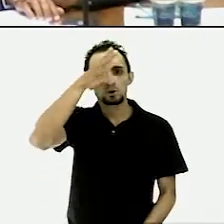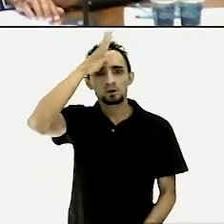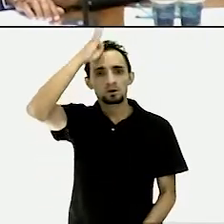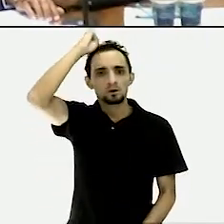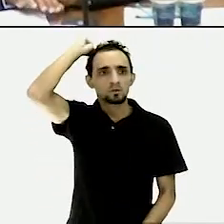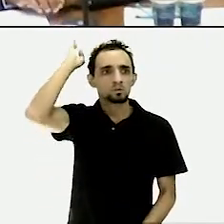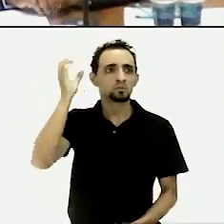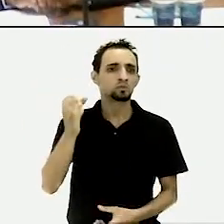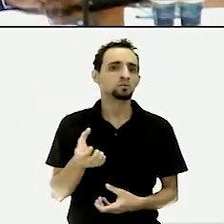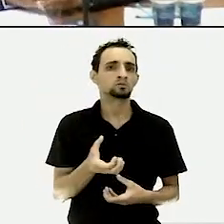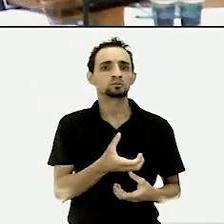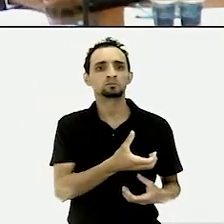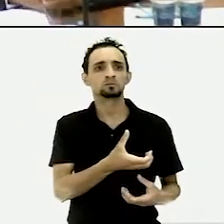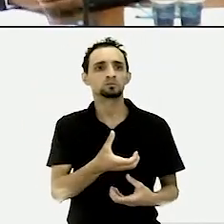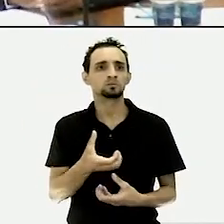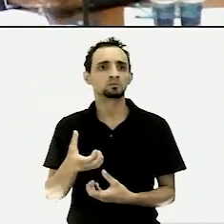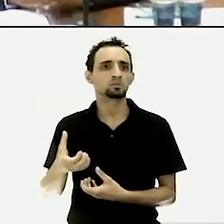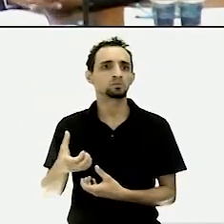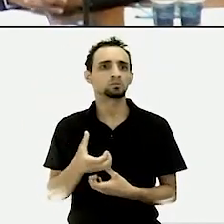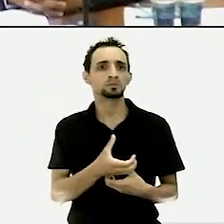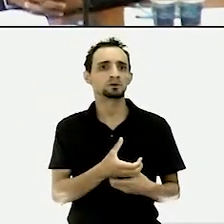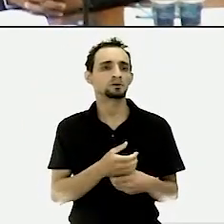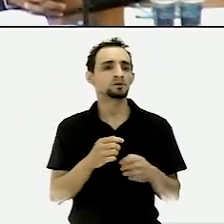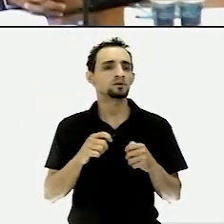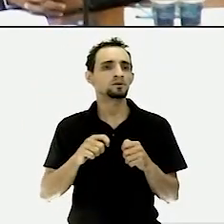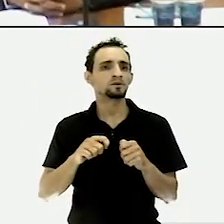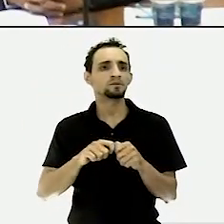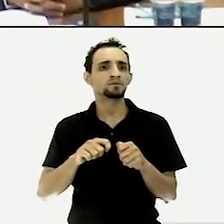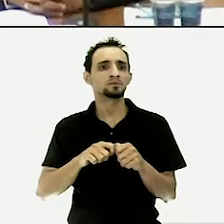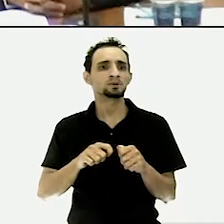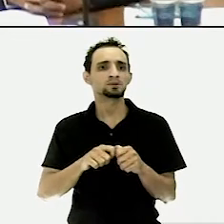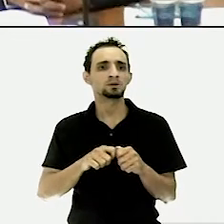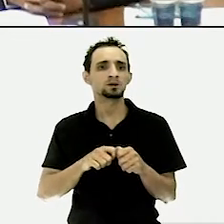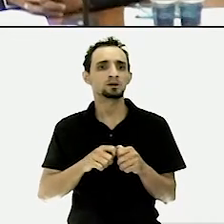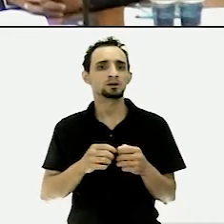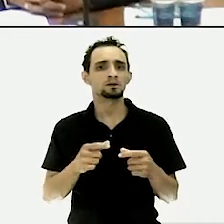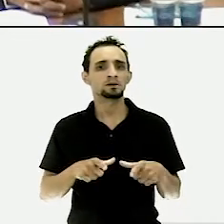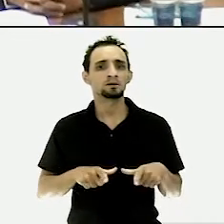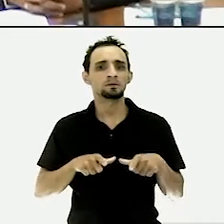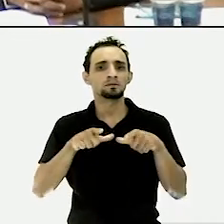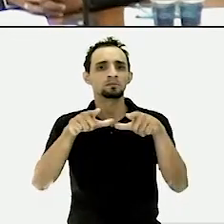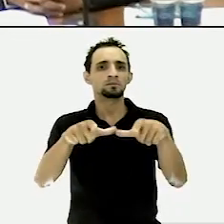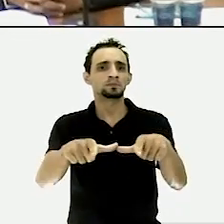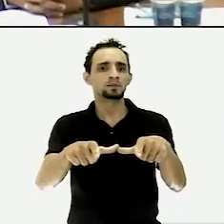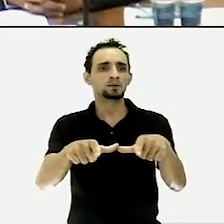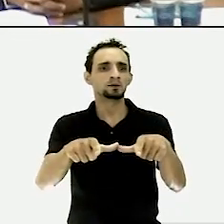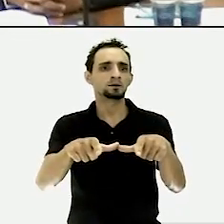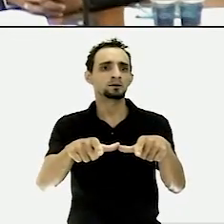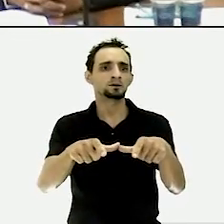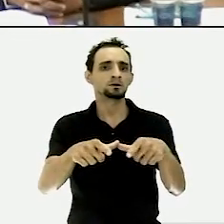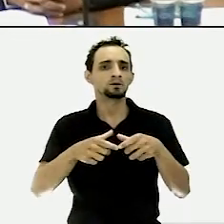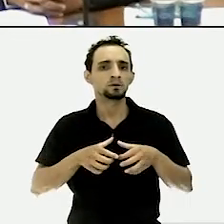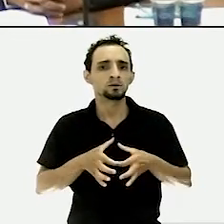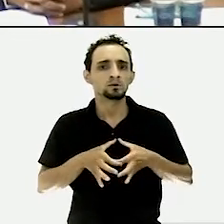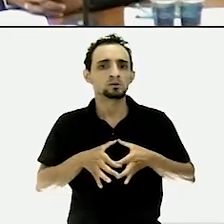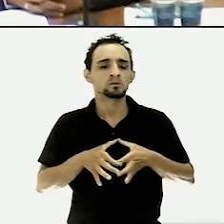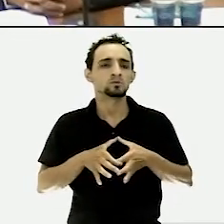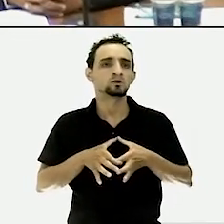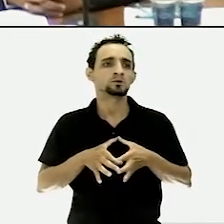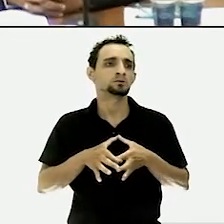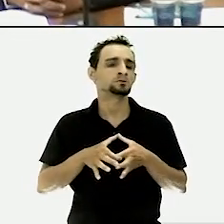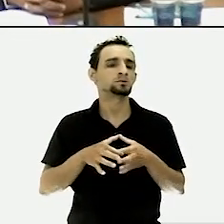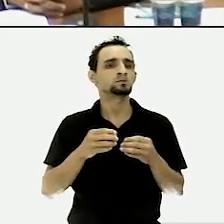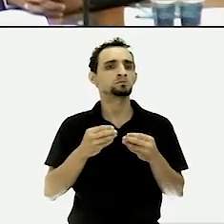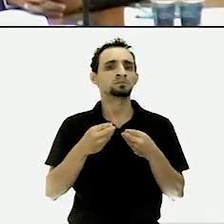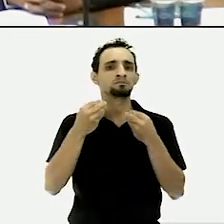por iniciativa desta nobre vereadora Rosa Maria Padial Pereira Ribas, a Câmara Municipal de Agudos, Estado de São Paulo, por seus